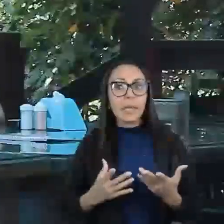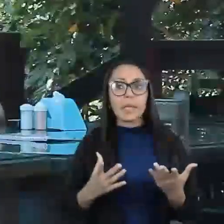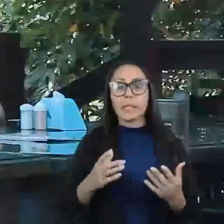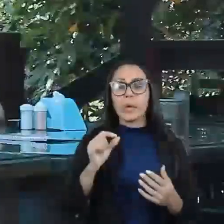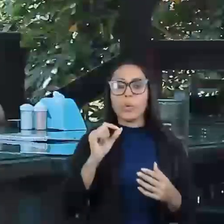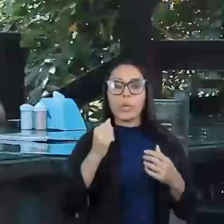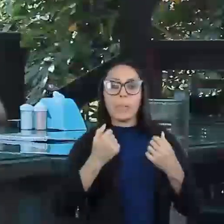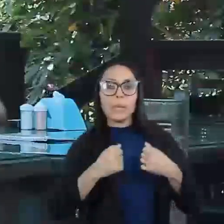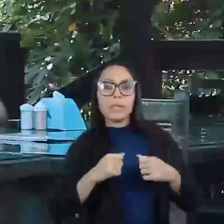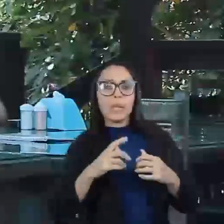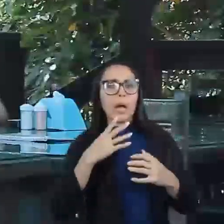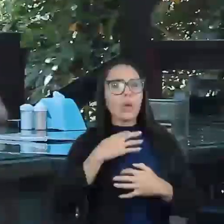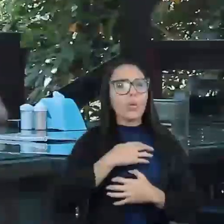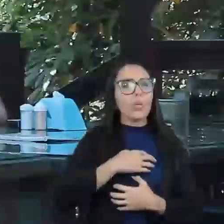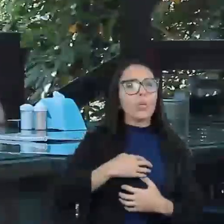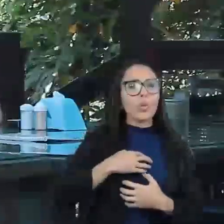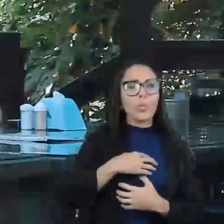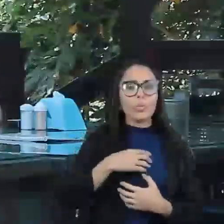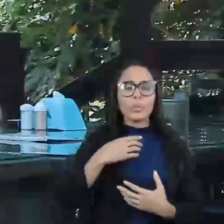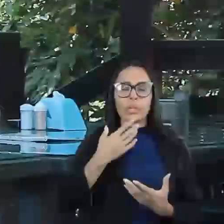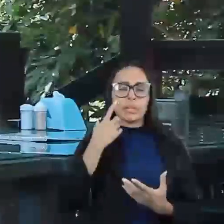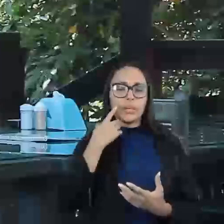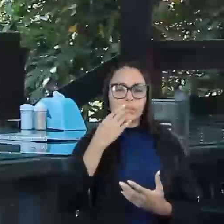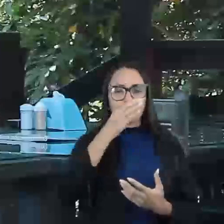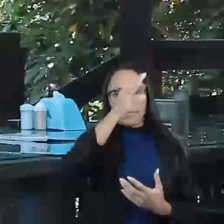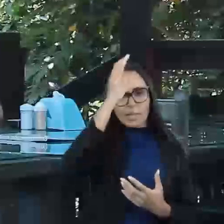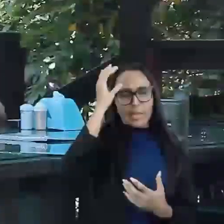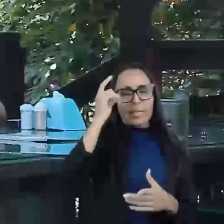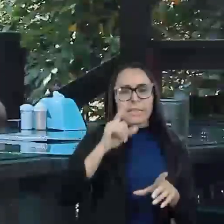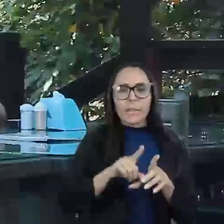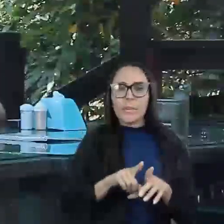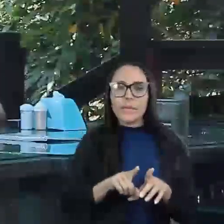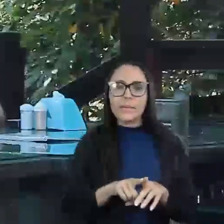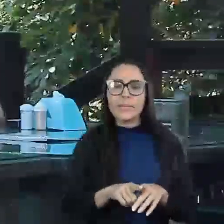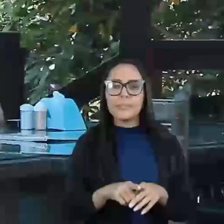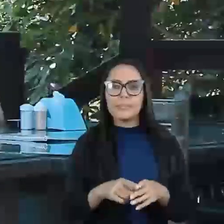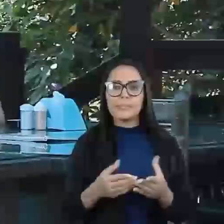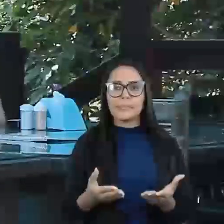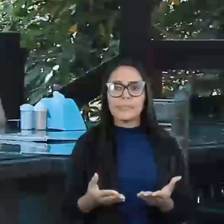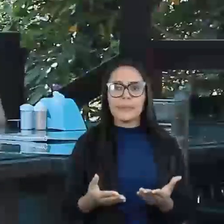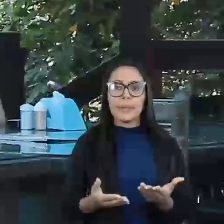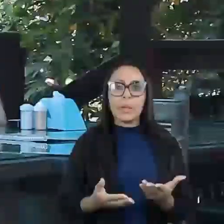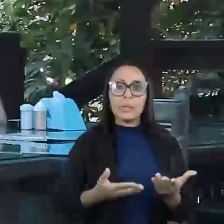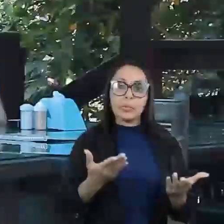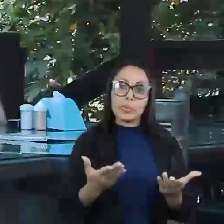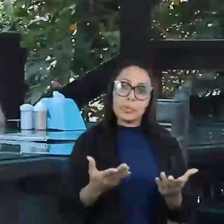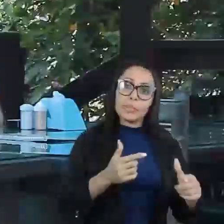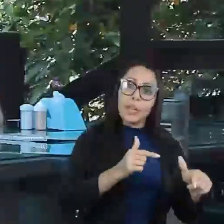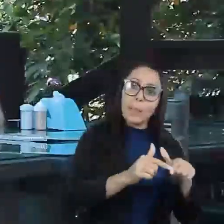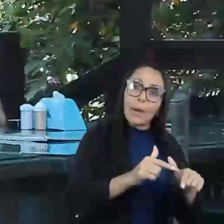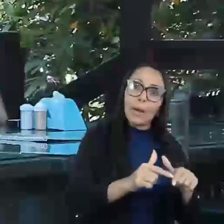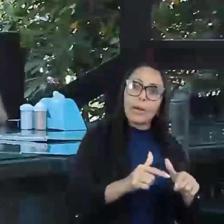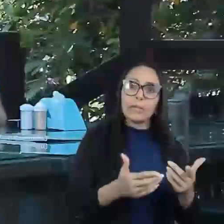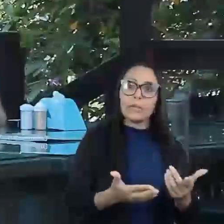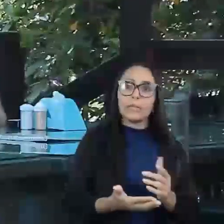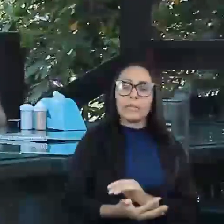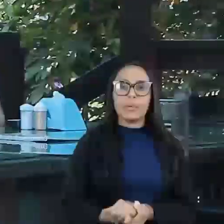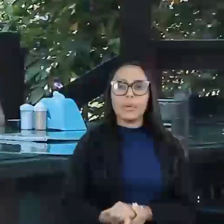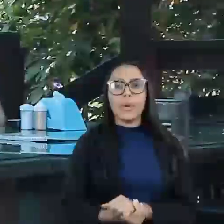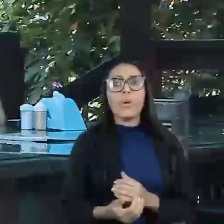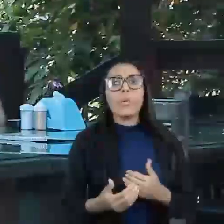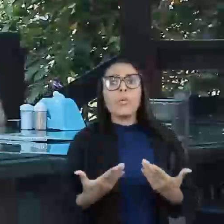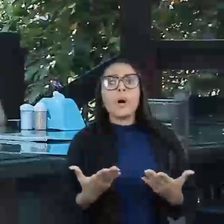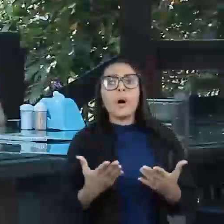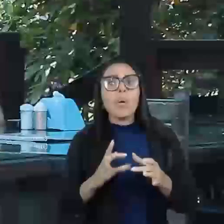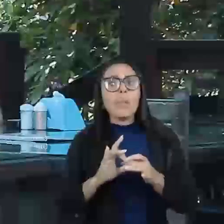né? As angústias do consumidor, mas as angústias também dos colaboradores, né? Então, qual é a abertura, né?